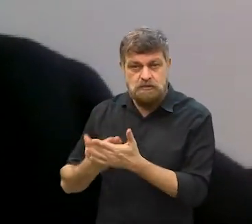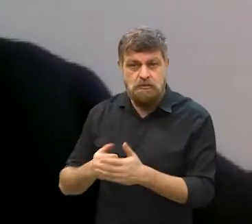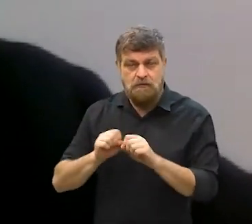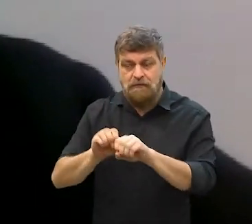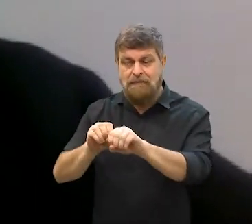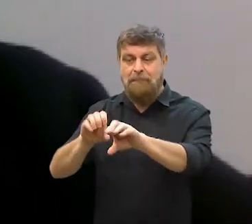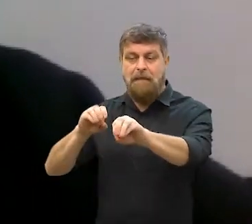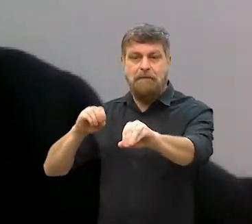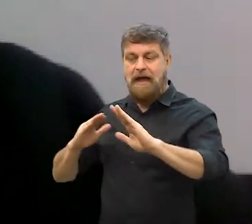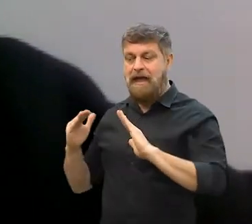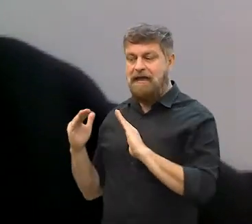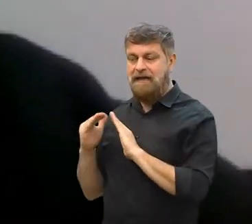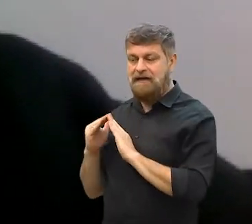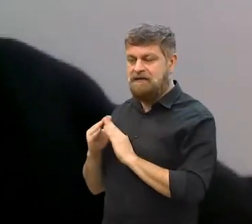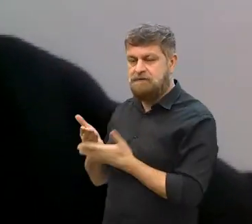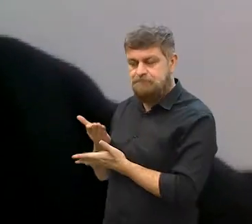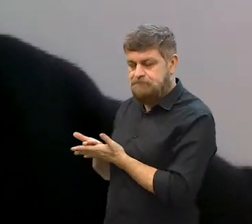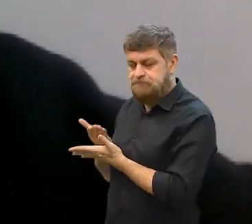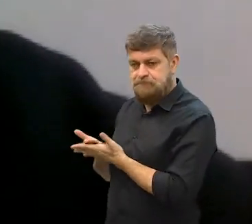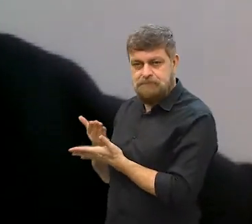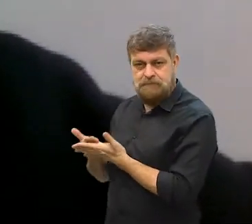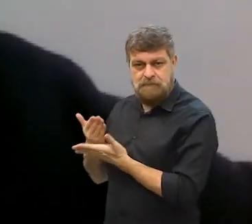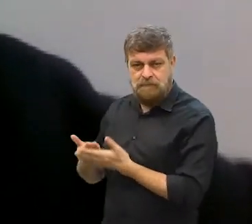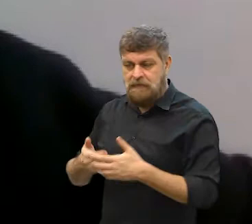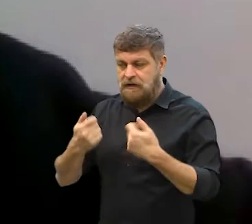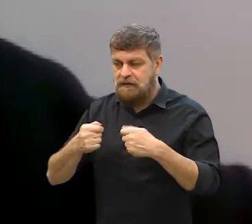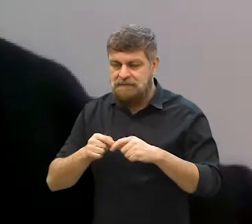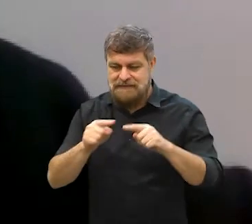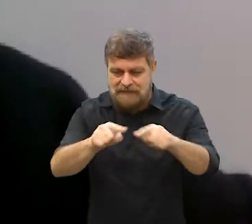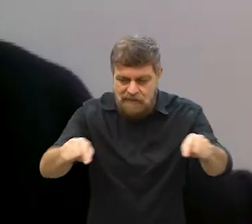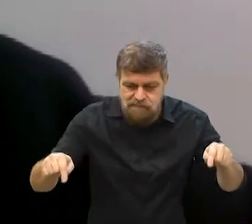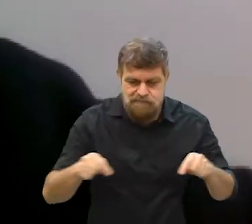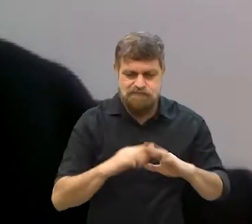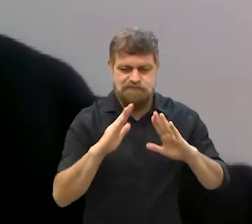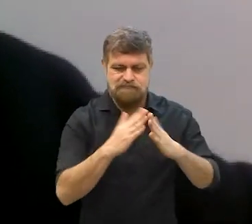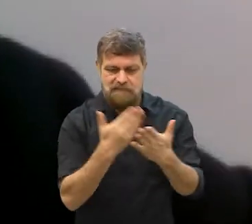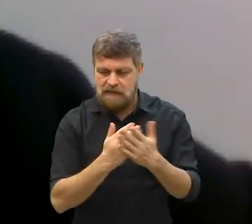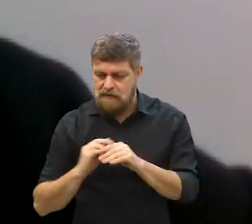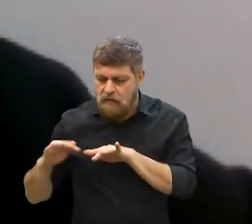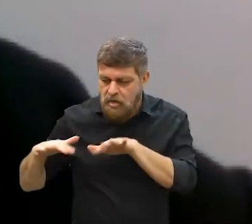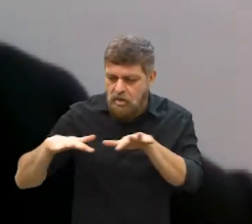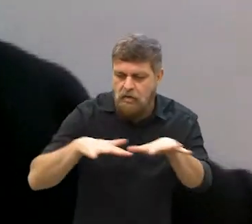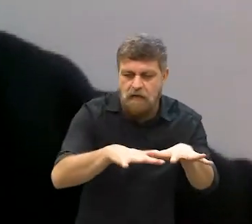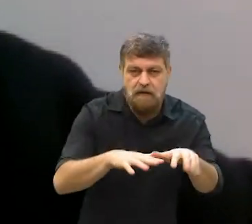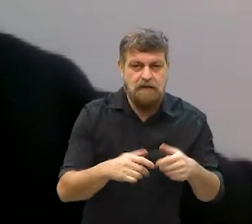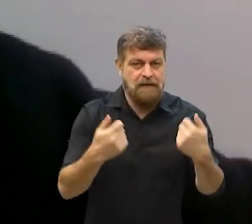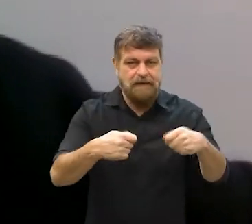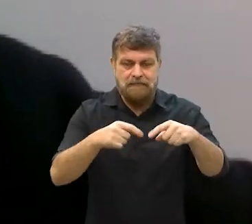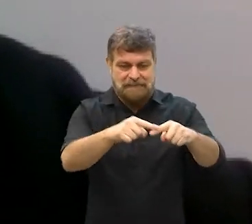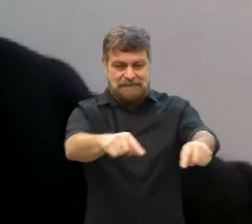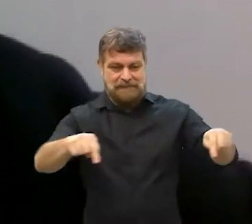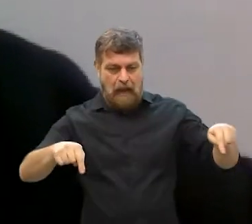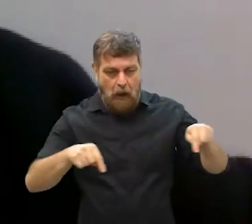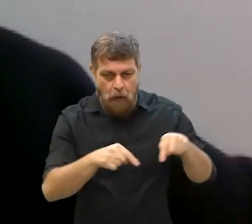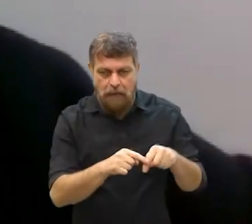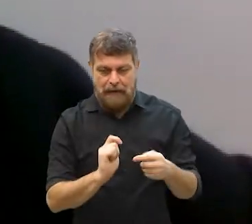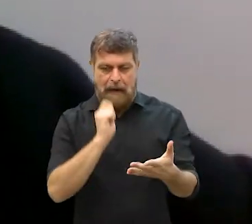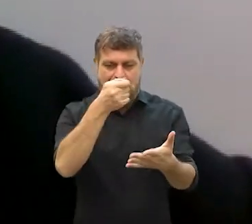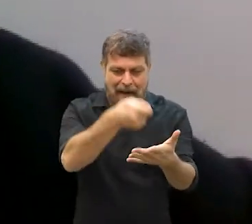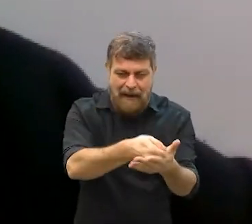não presencial, não ocupando espaço, né? E aí você começa a perceber, você não precisa ocupar espaço, você não precisa